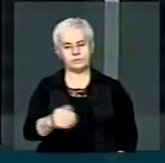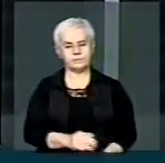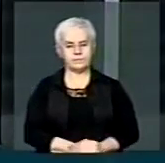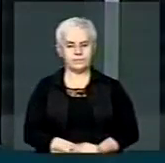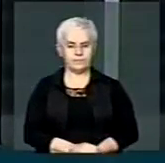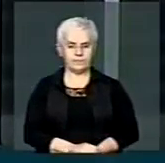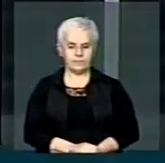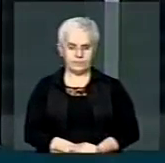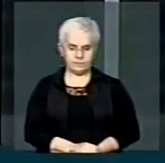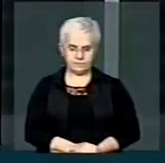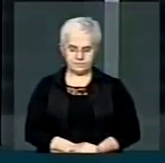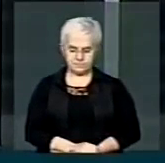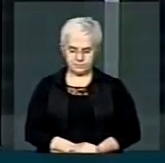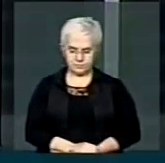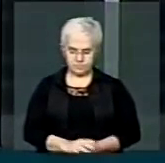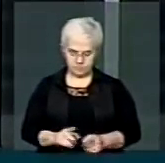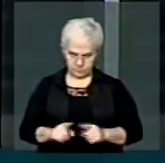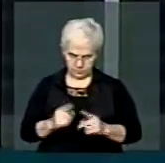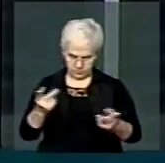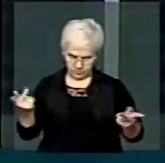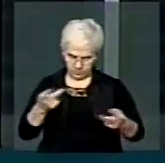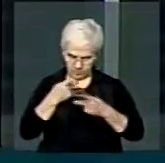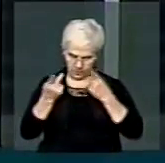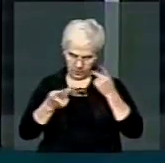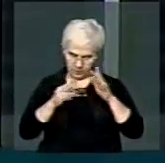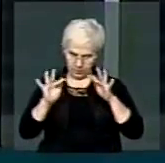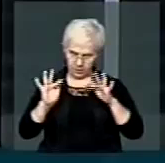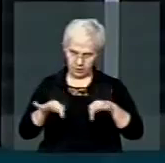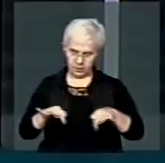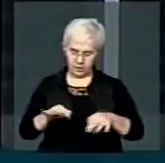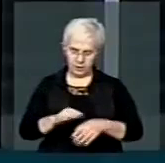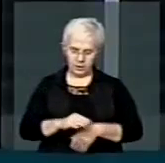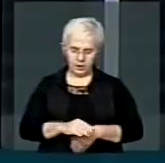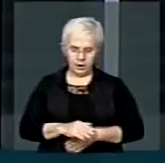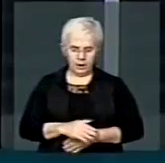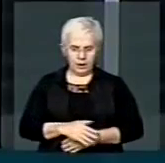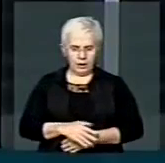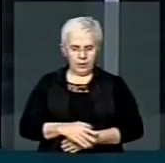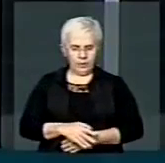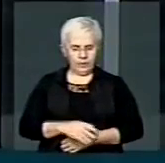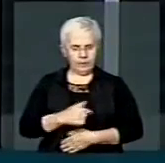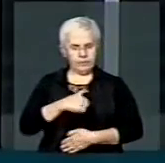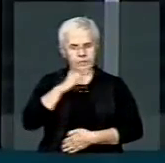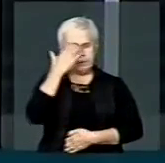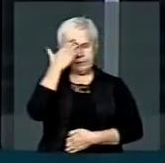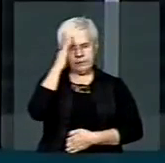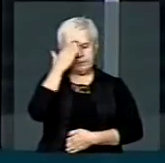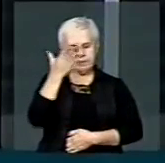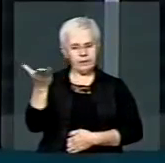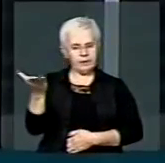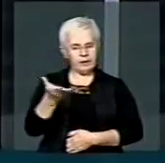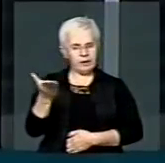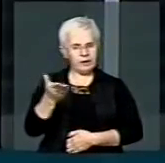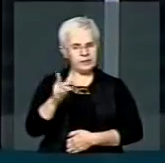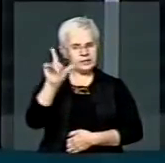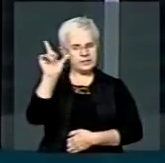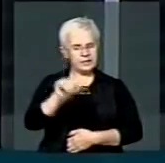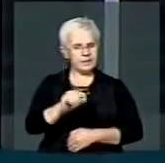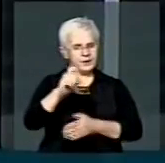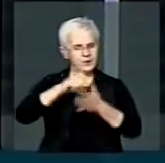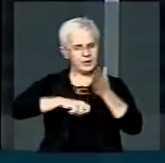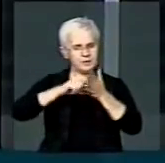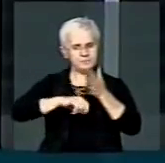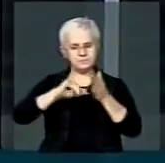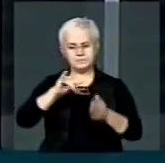Mas, para concluir, senhor presidente, eu entendo que hoje a redução dos